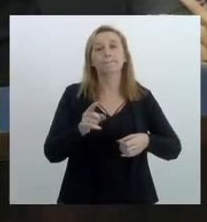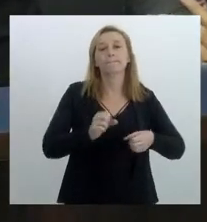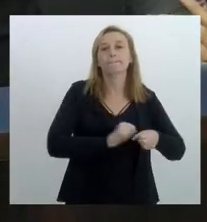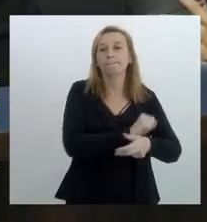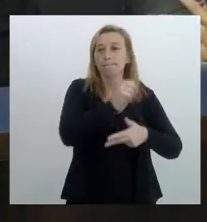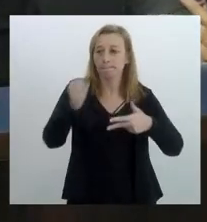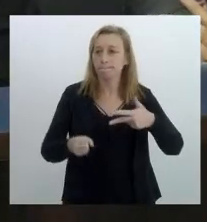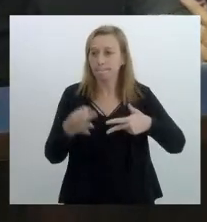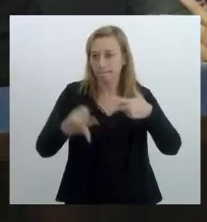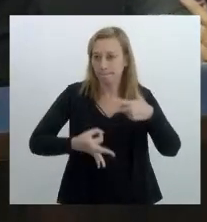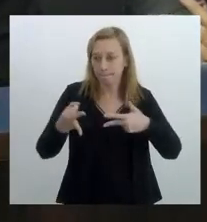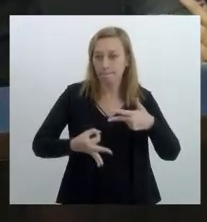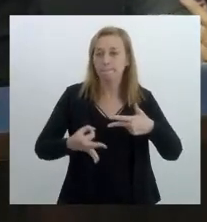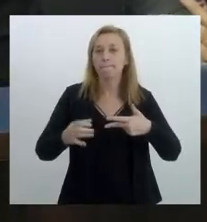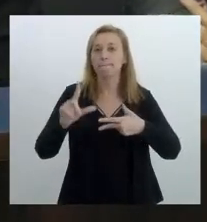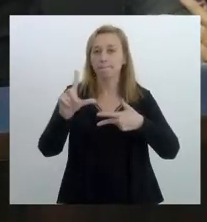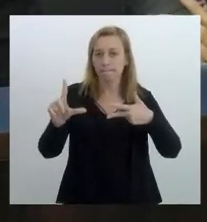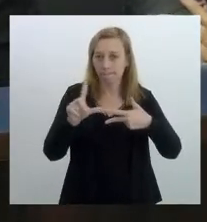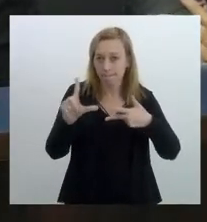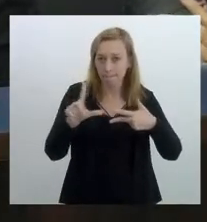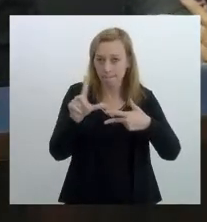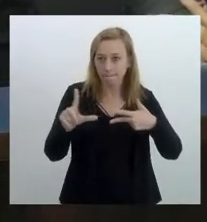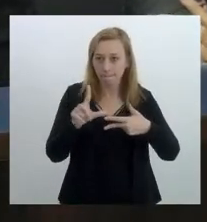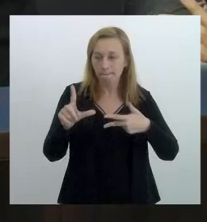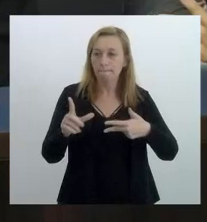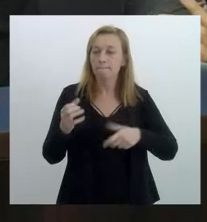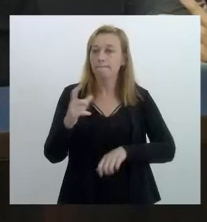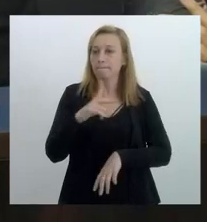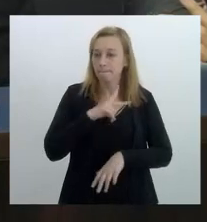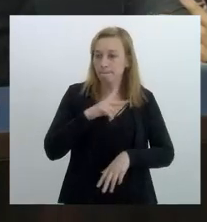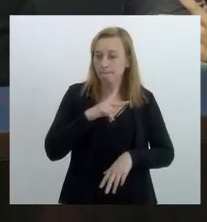para a Assembleia Legislativa, para o Ministério Público, para o próprio Poder Executivo,